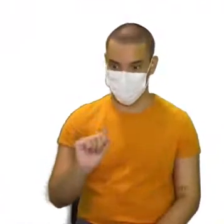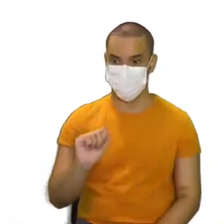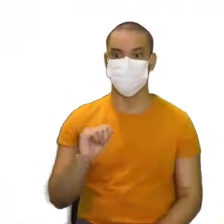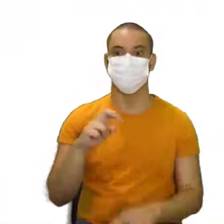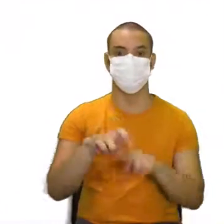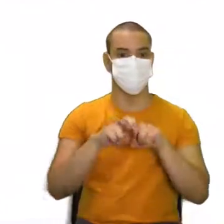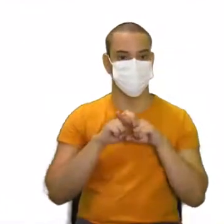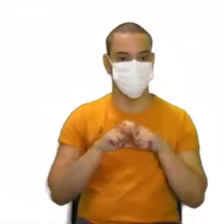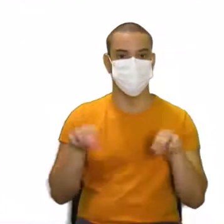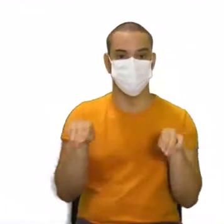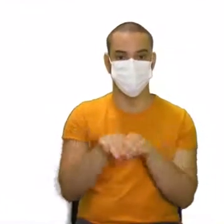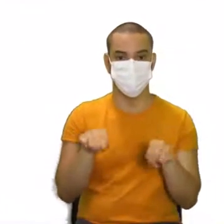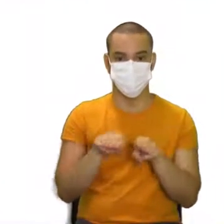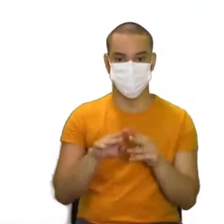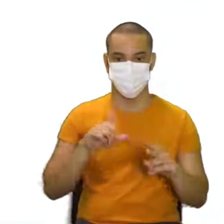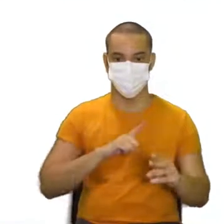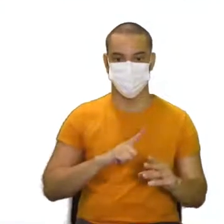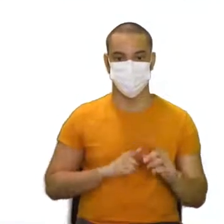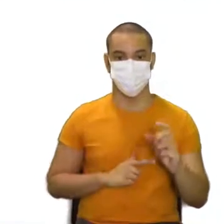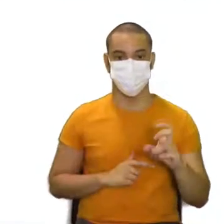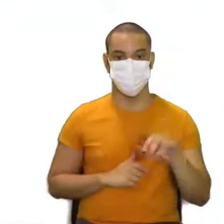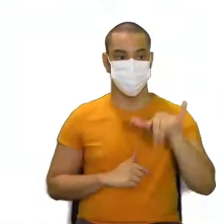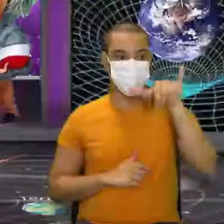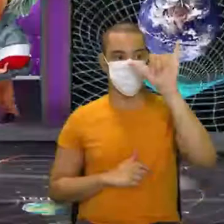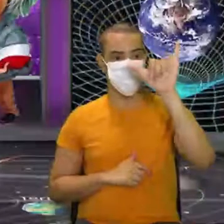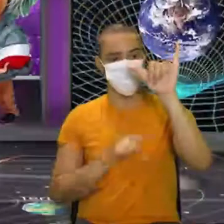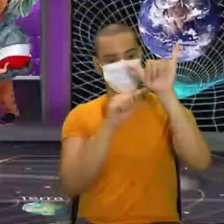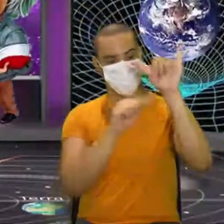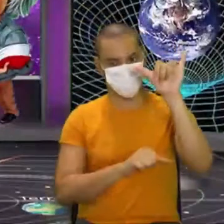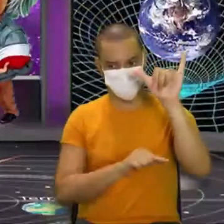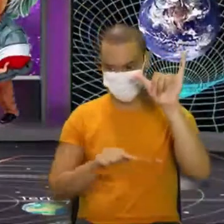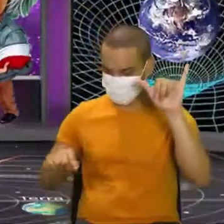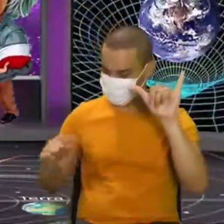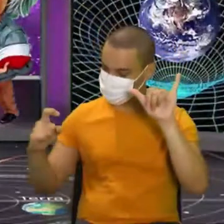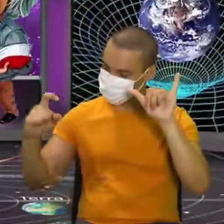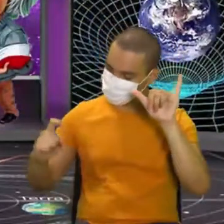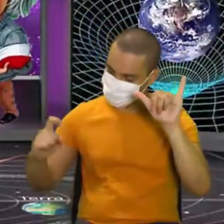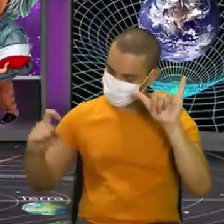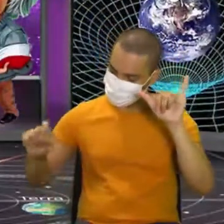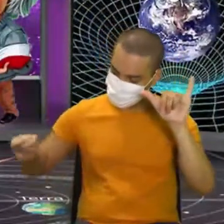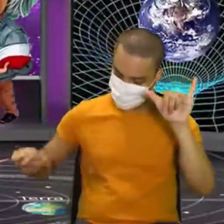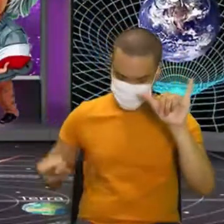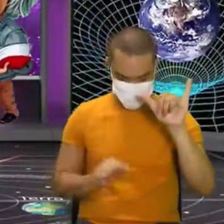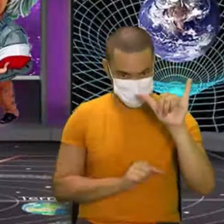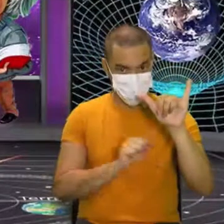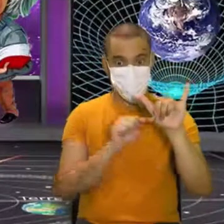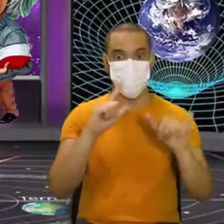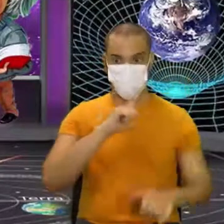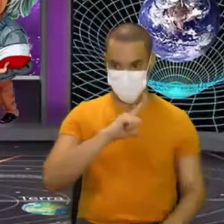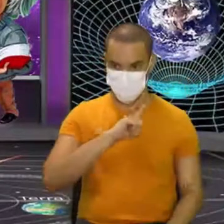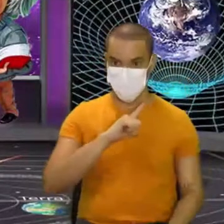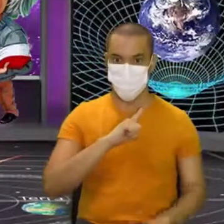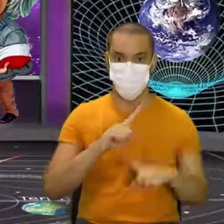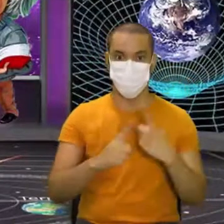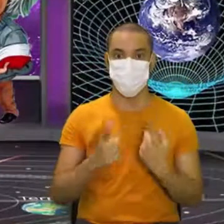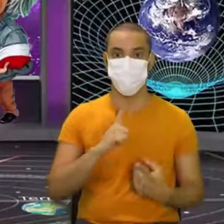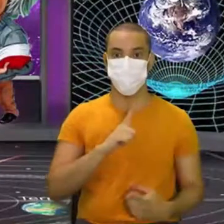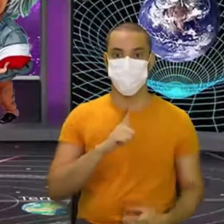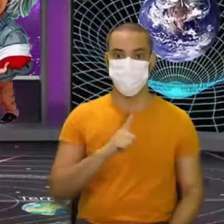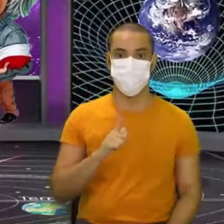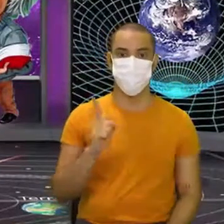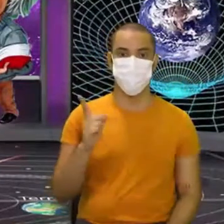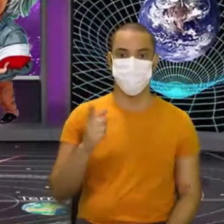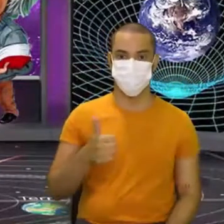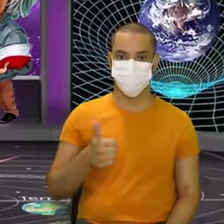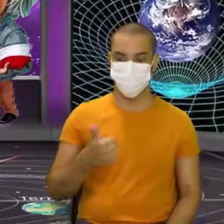ele tá no plano XY Então pessoal olha só que que acontece eu tenho um campo só que o campo da mãe direção